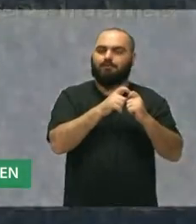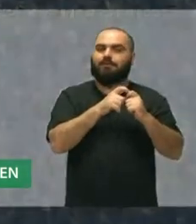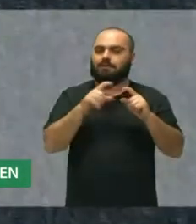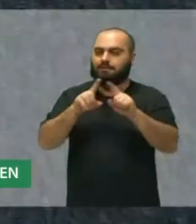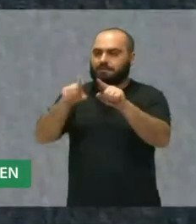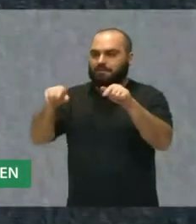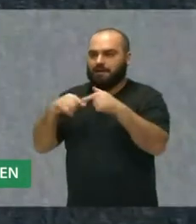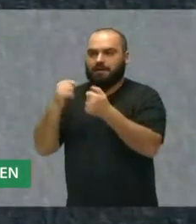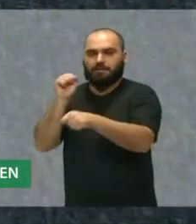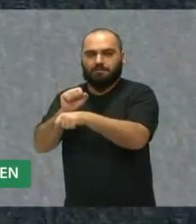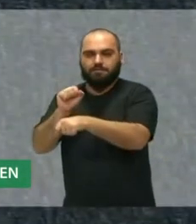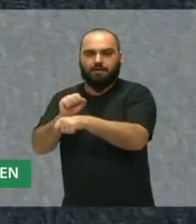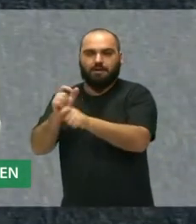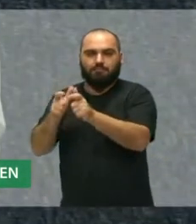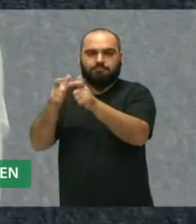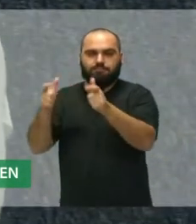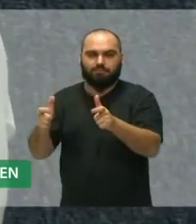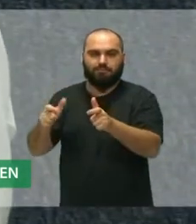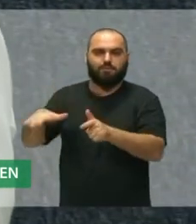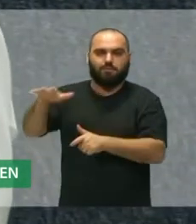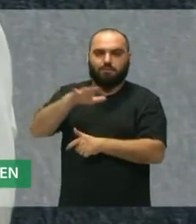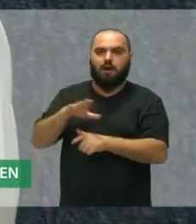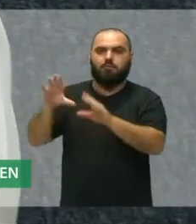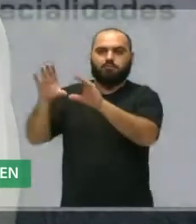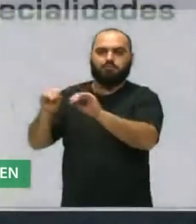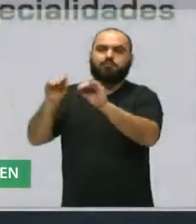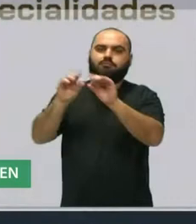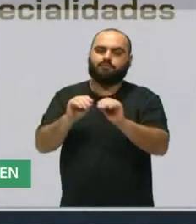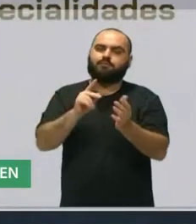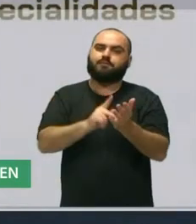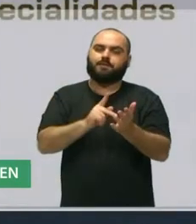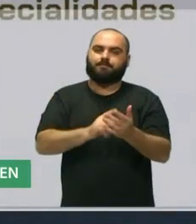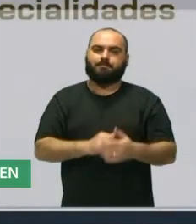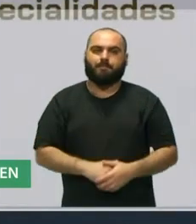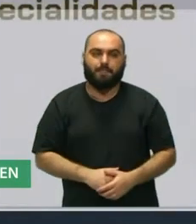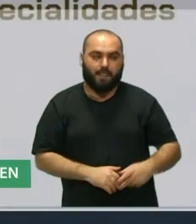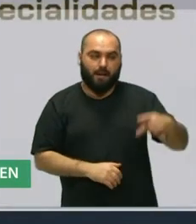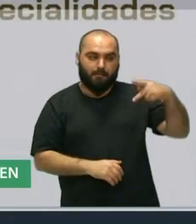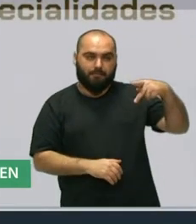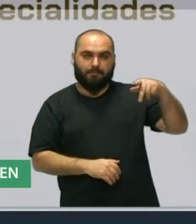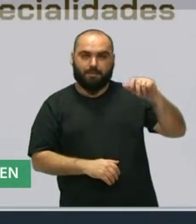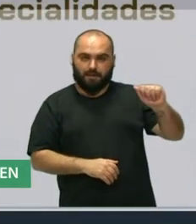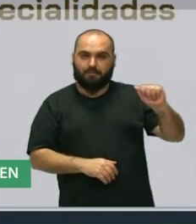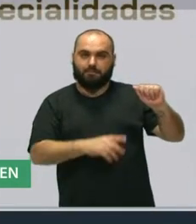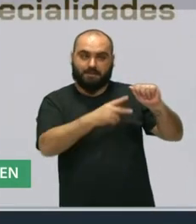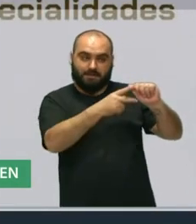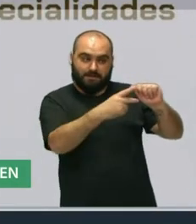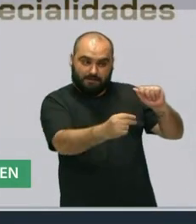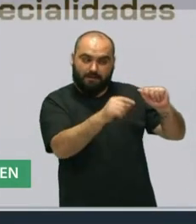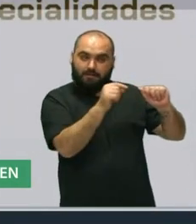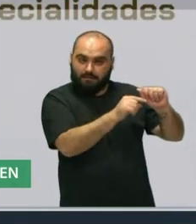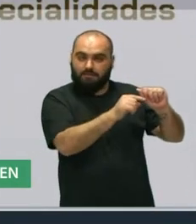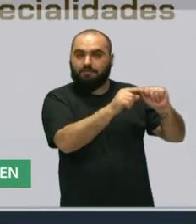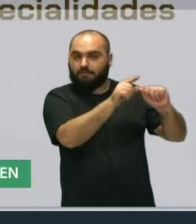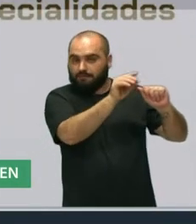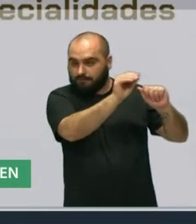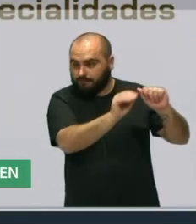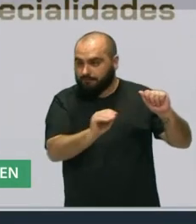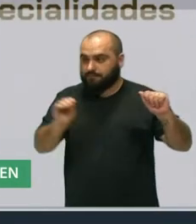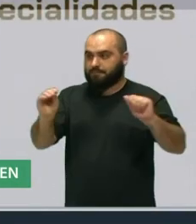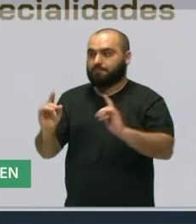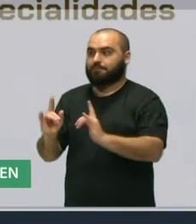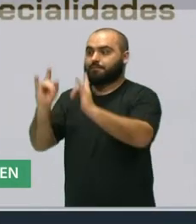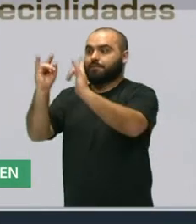sala de espera é maior, então é um ambiente bastante agradável. Também o pronto-socorro, ele sai do ambiente que está e vai para